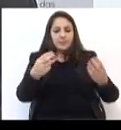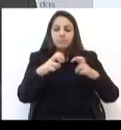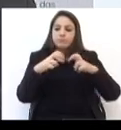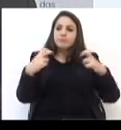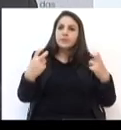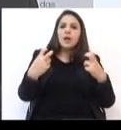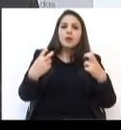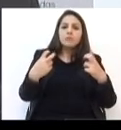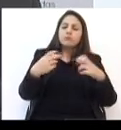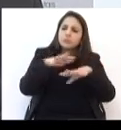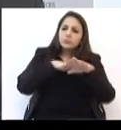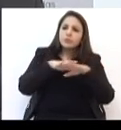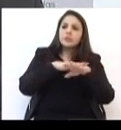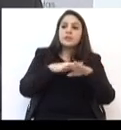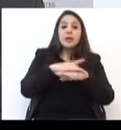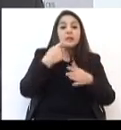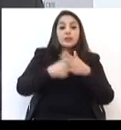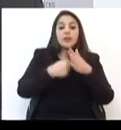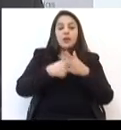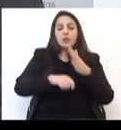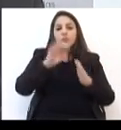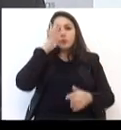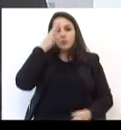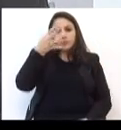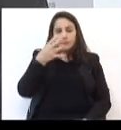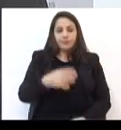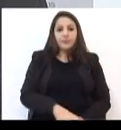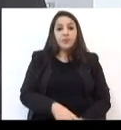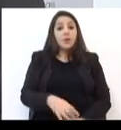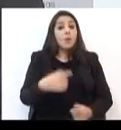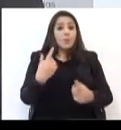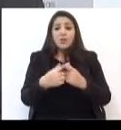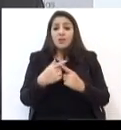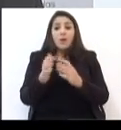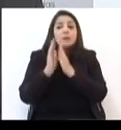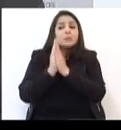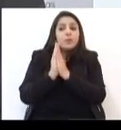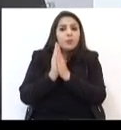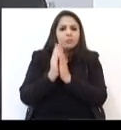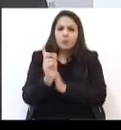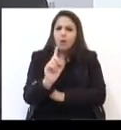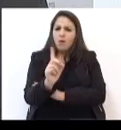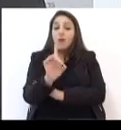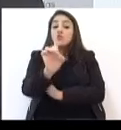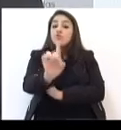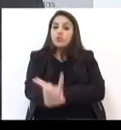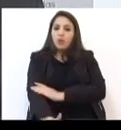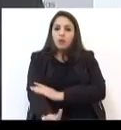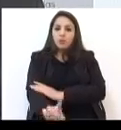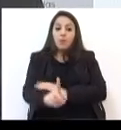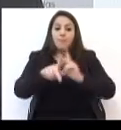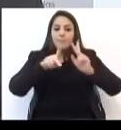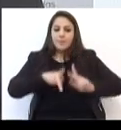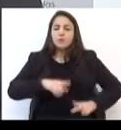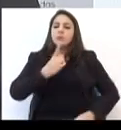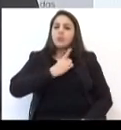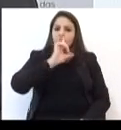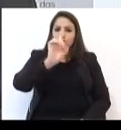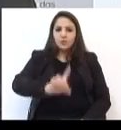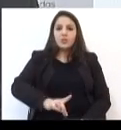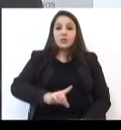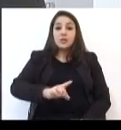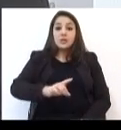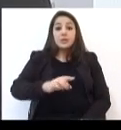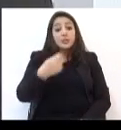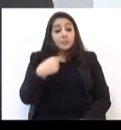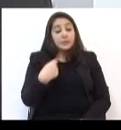encontrarmos um caminho, uma saída, porque não é um favor que eles estão pedindo, é um direito, porque são sujeitos de direito